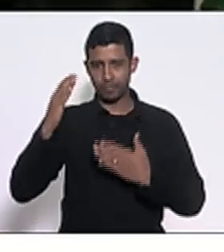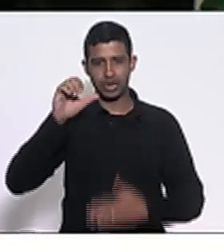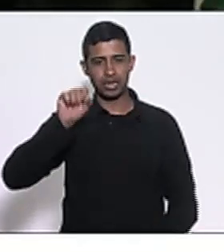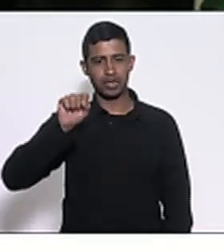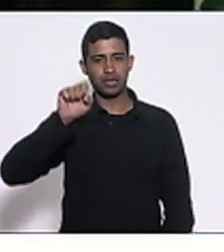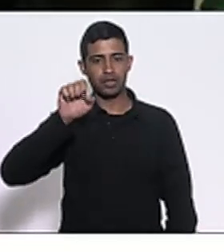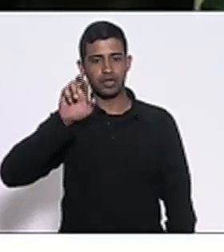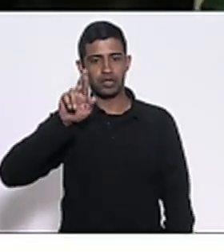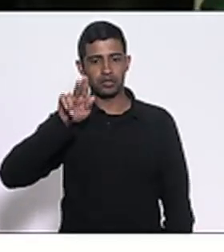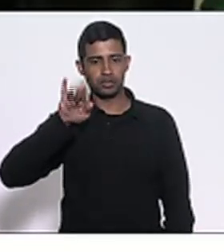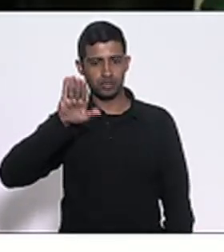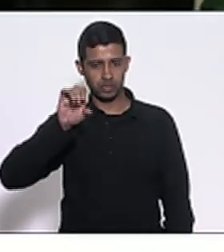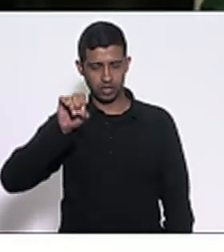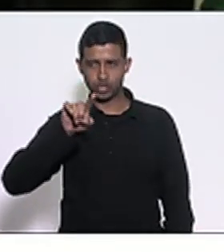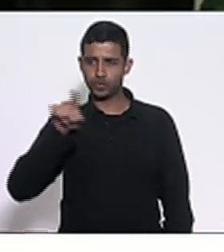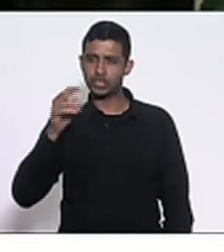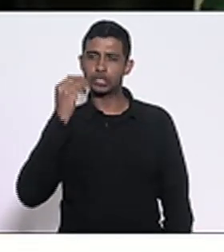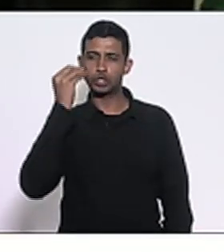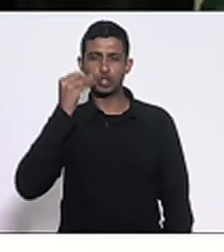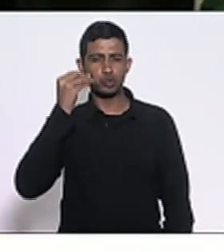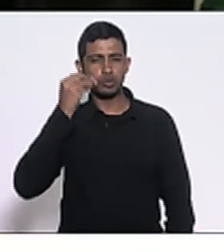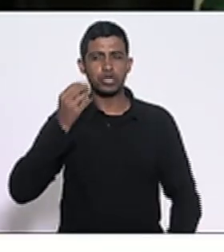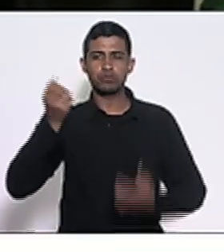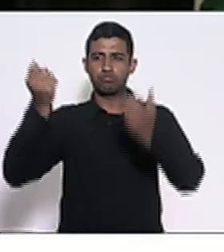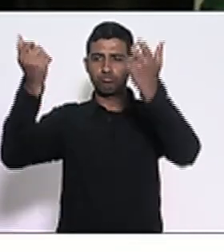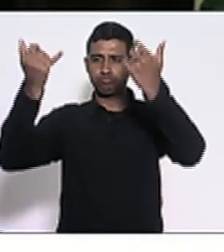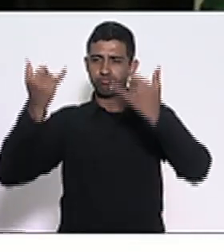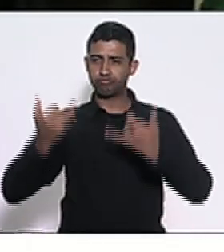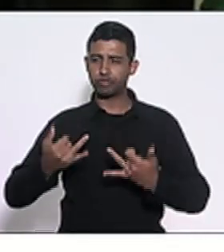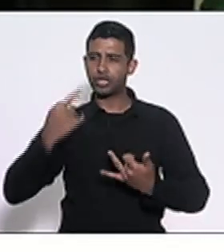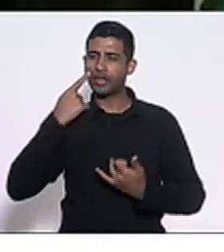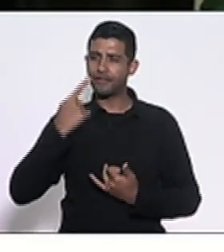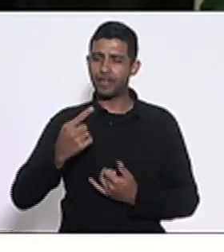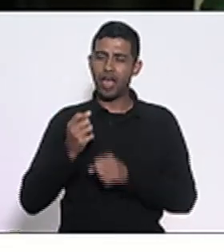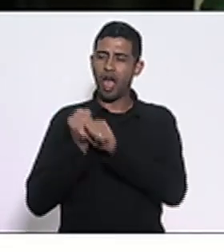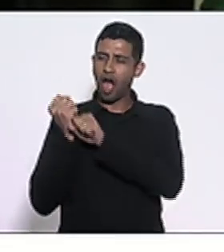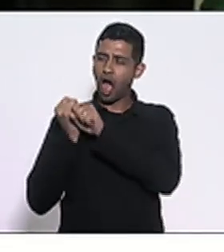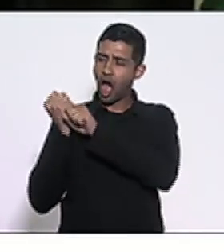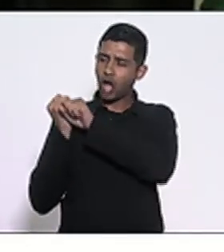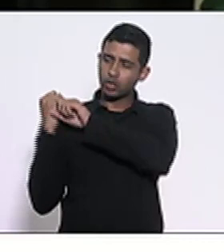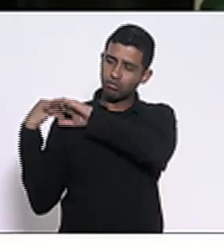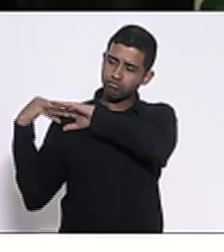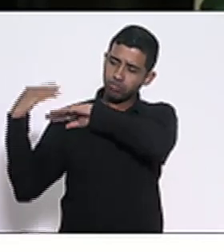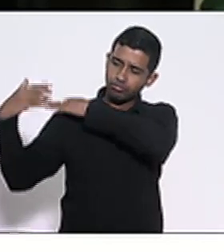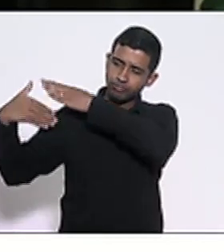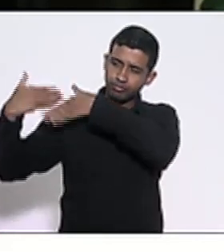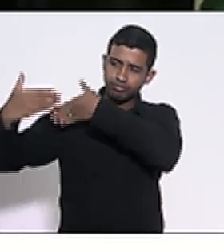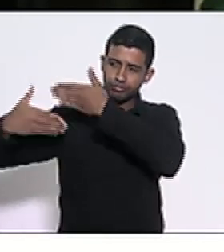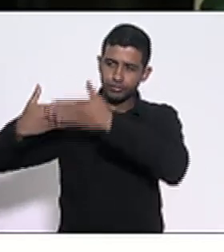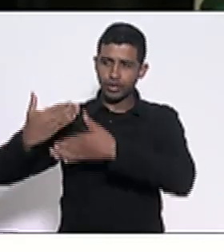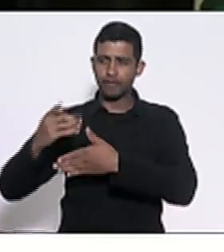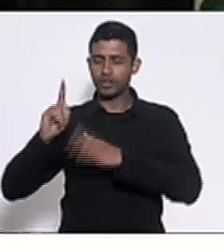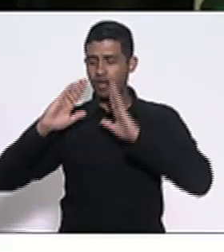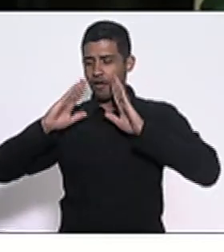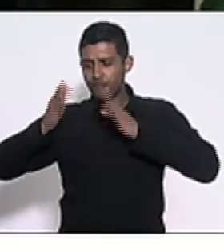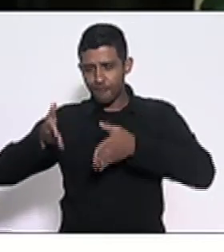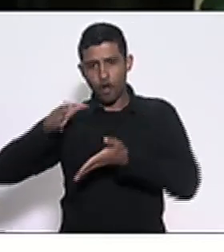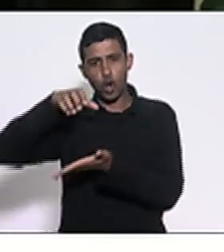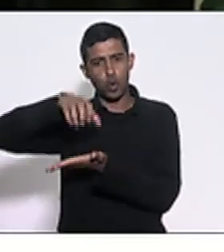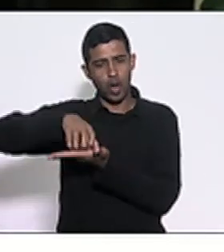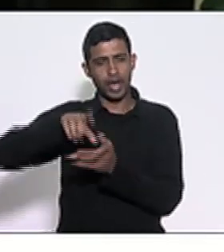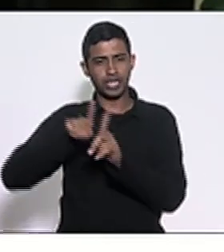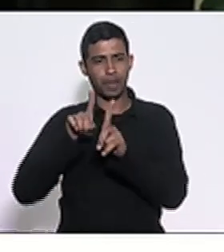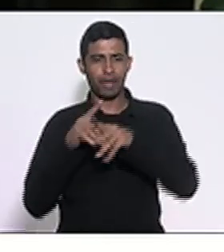que compartilha conosco essa experiência de uma trajetória muito densa nessa área, inclusive envolvendo a